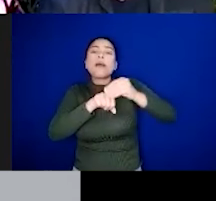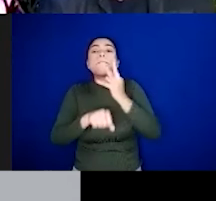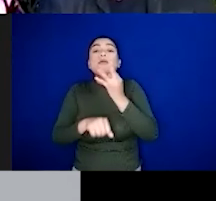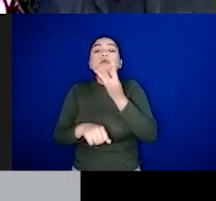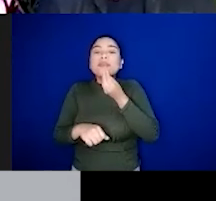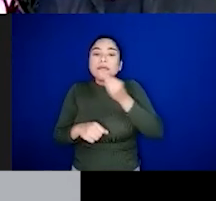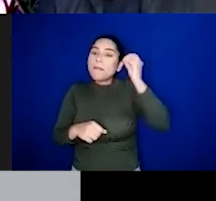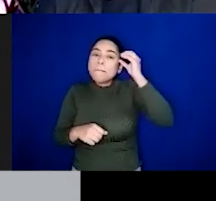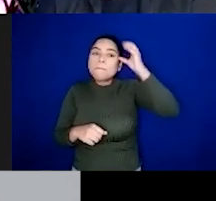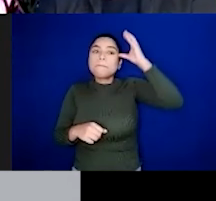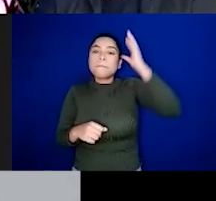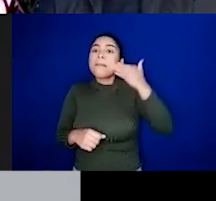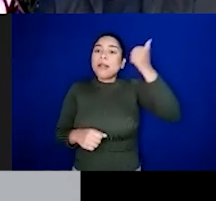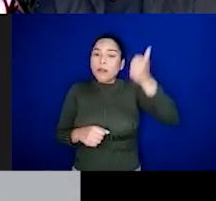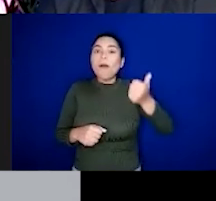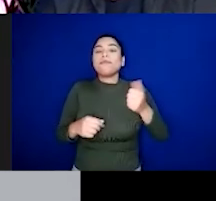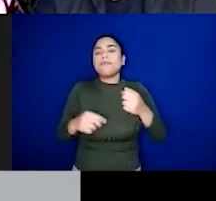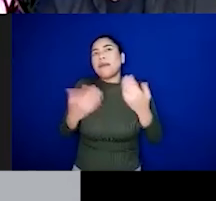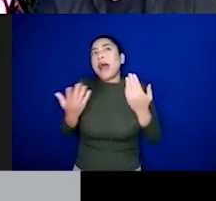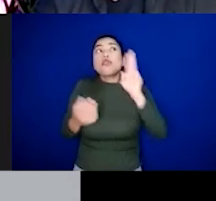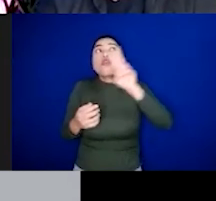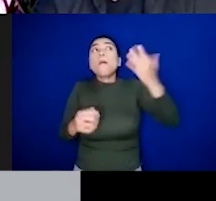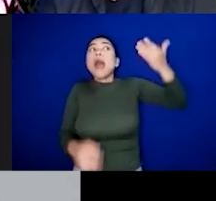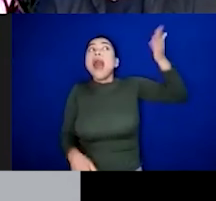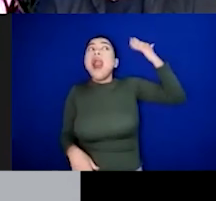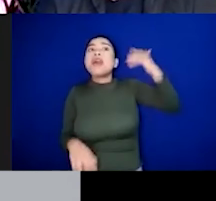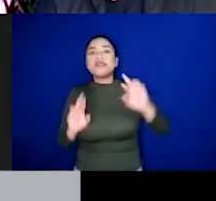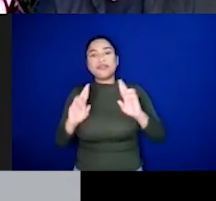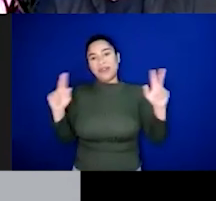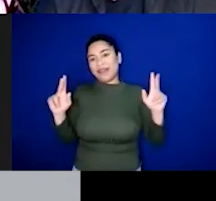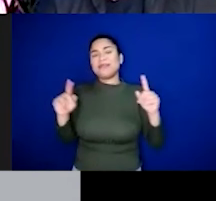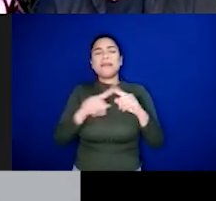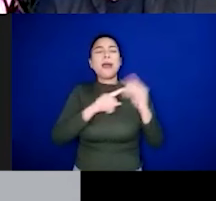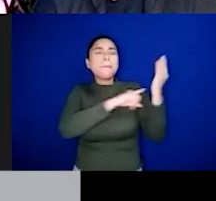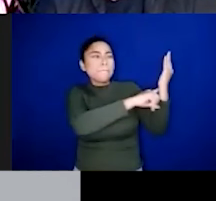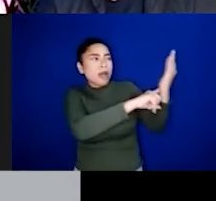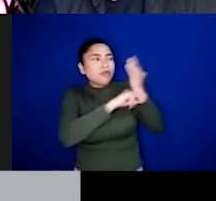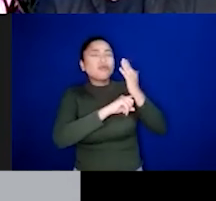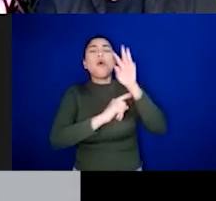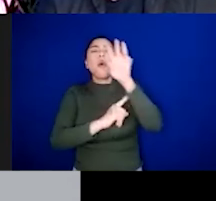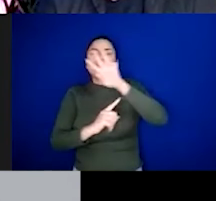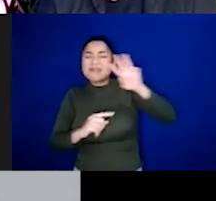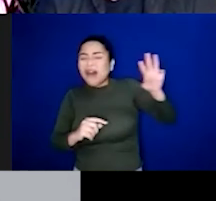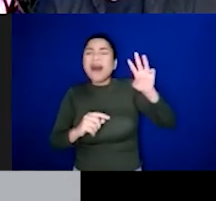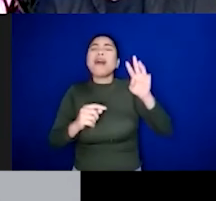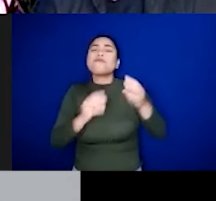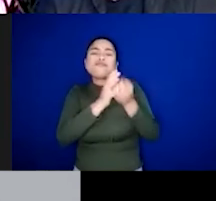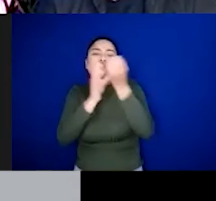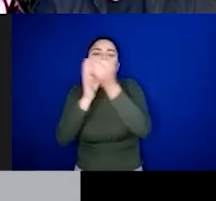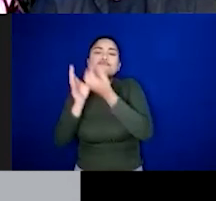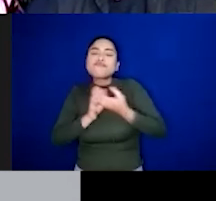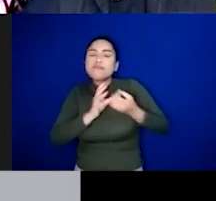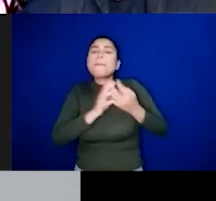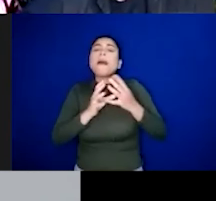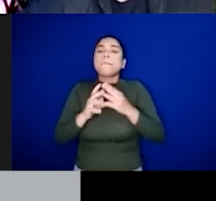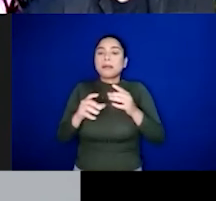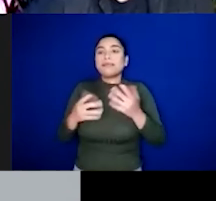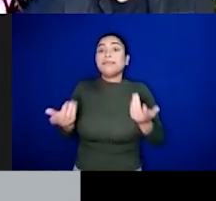digitais só não tinha esse nome antigamente lá era Website né mas na prática acaba sendo um produto novo o